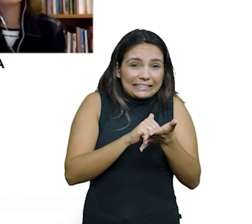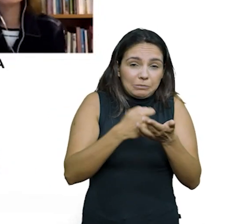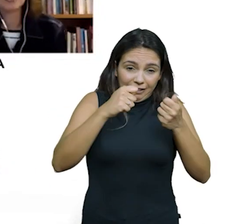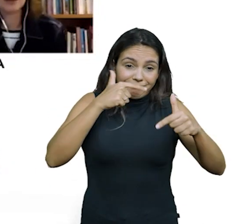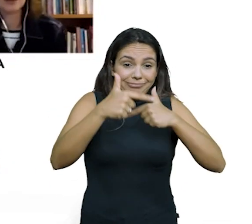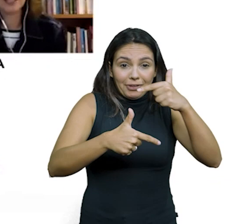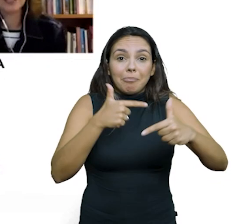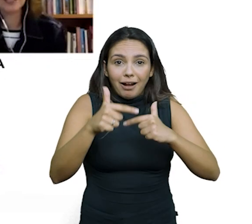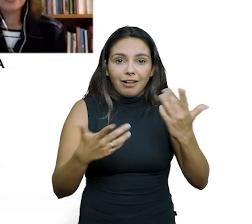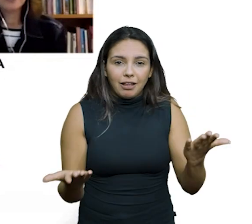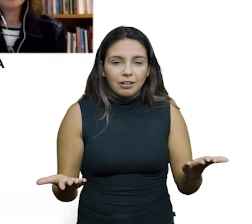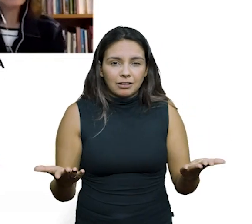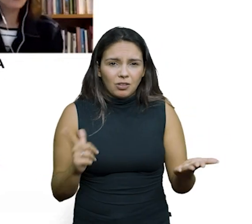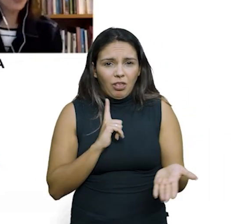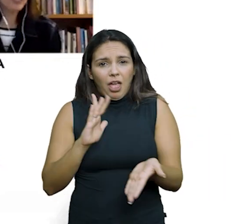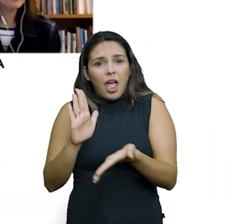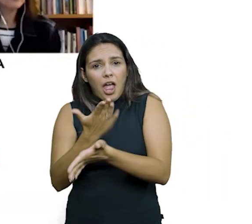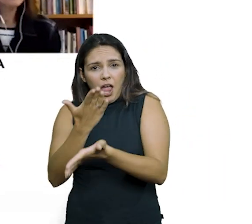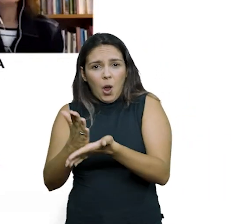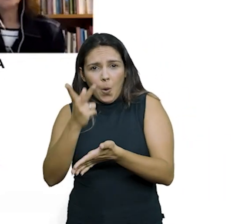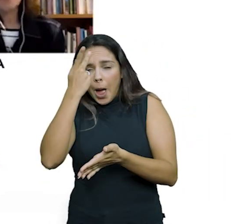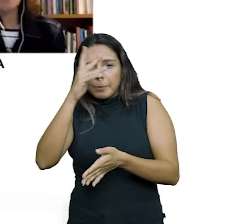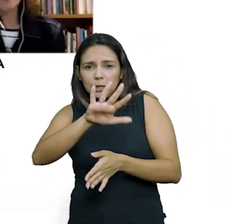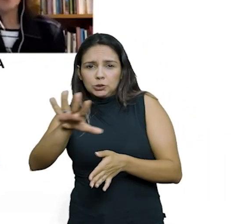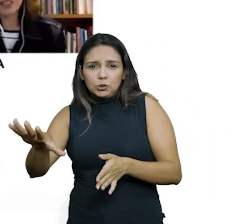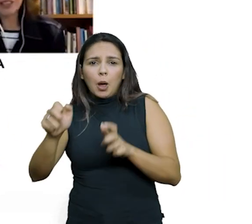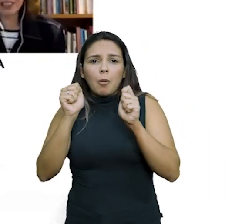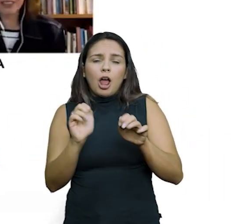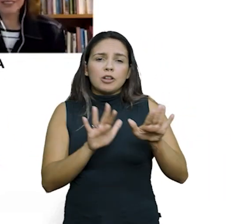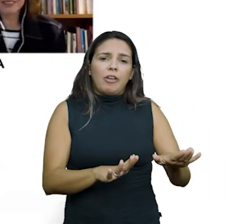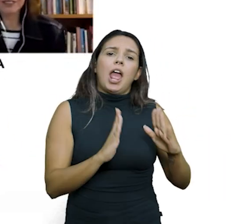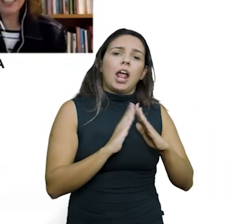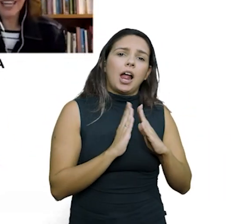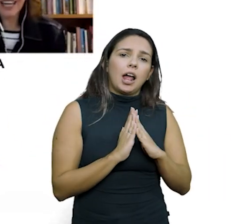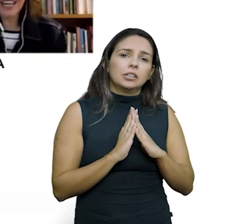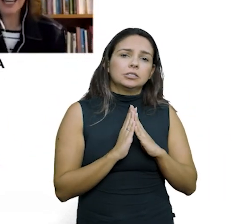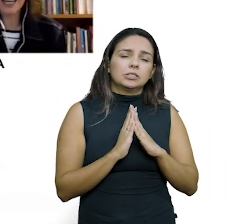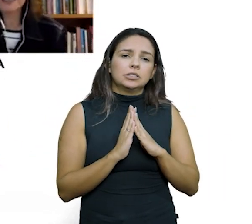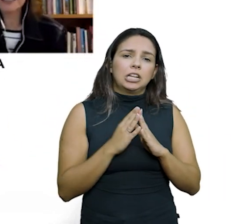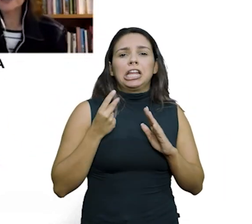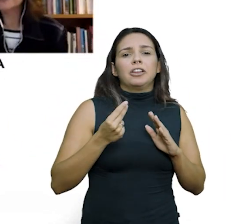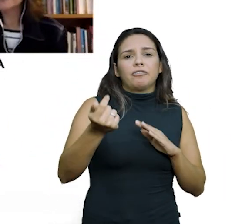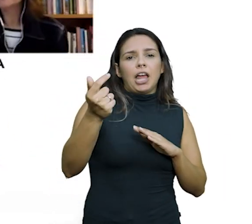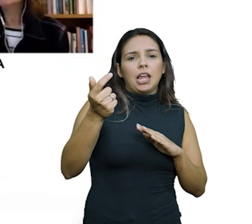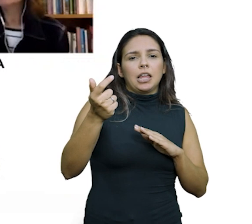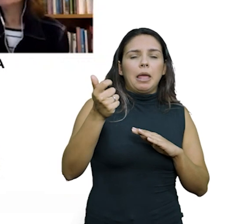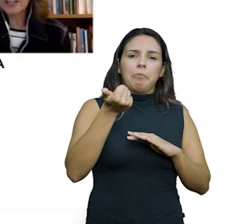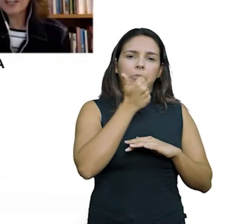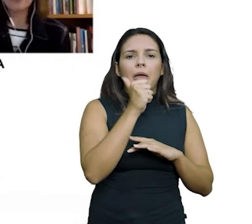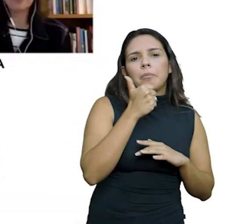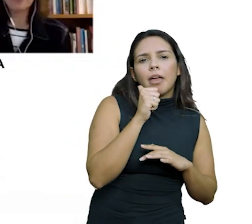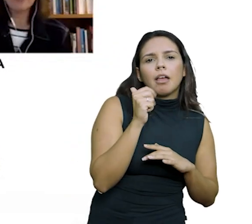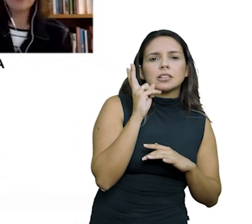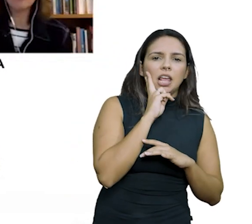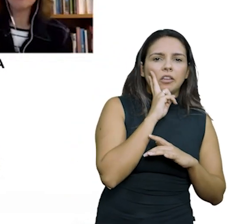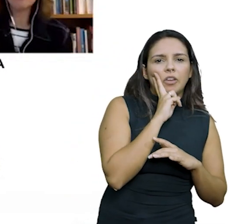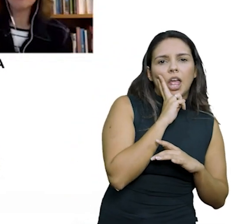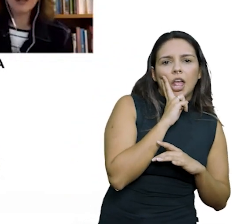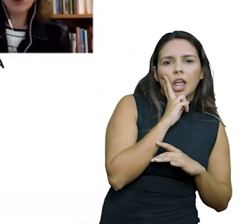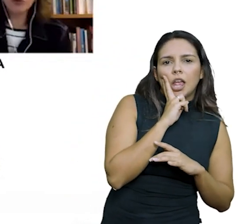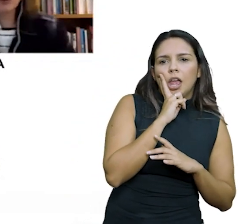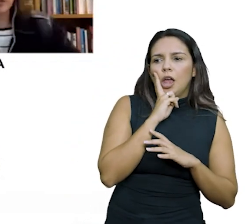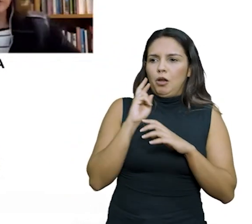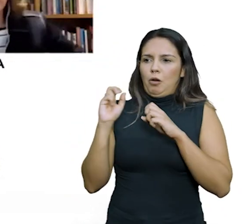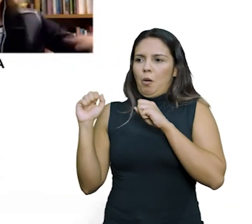rua. Agora, quem pode ficar em casa e vai para beber na rua,